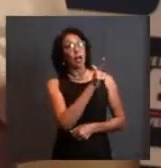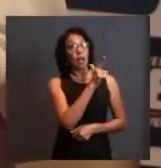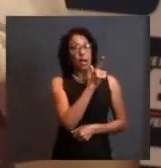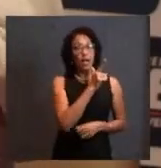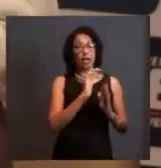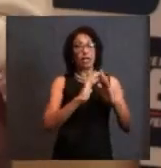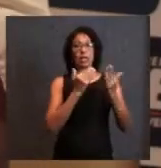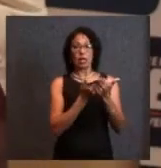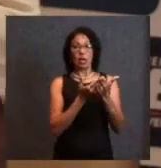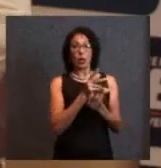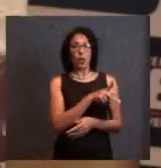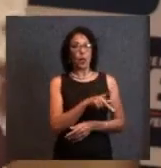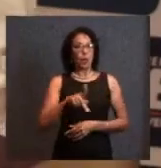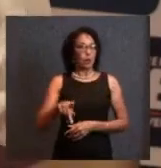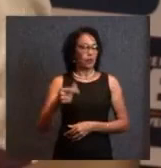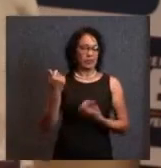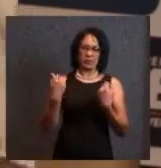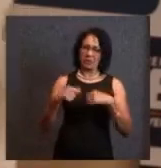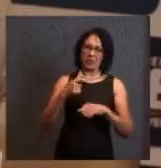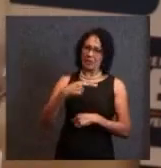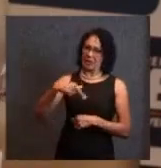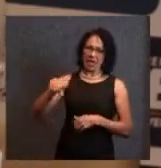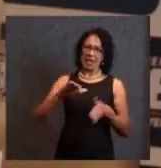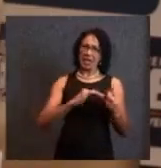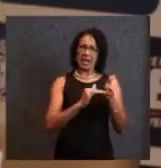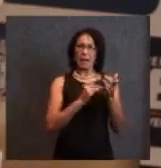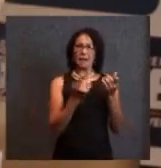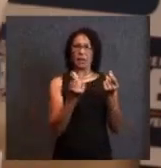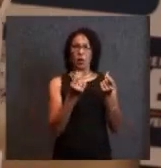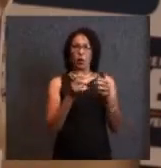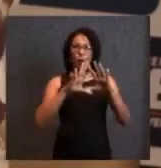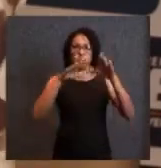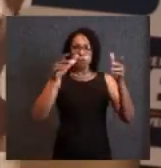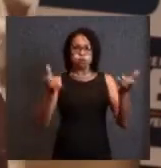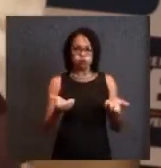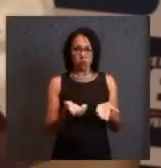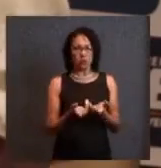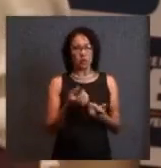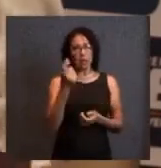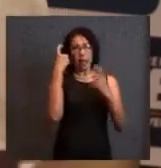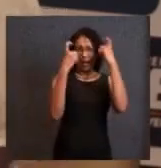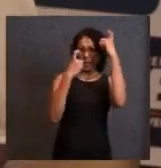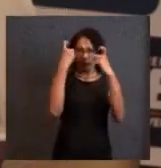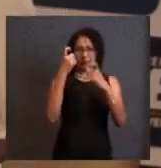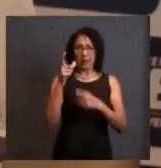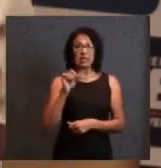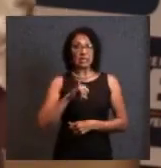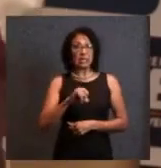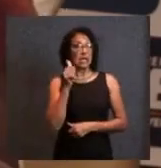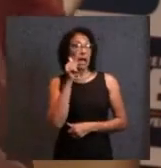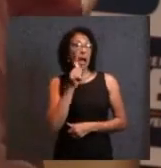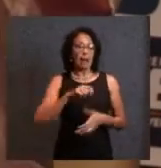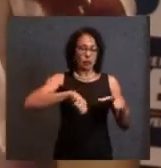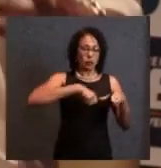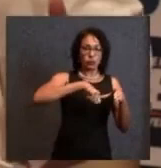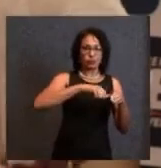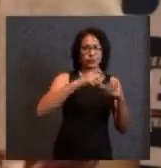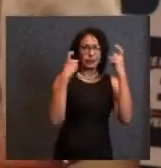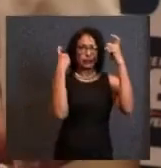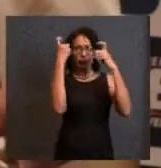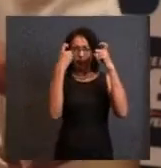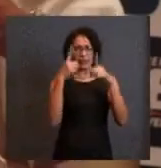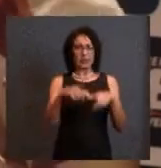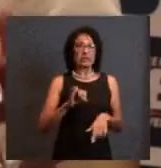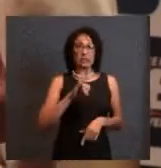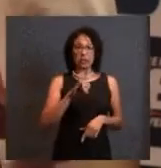o professor vai deixar de ir na secretaria pegar o vale-gás, vai deixar de se preocupar se a merendeira está doente, vai se preocupar se o